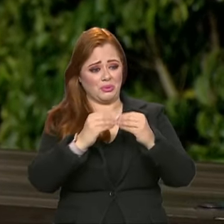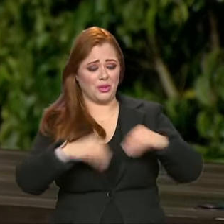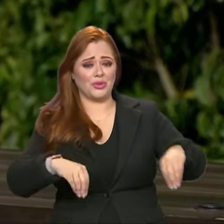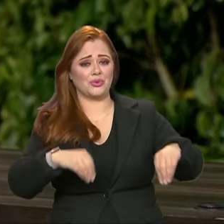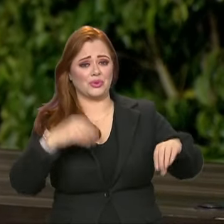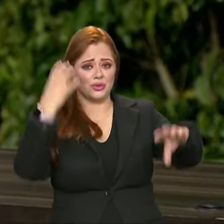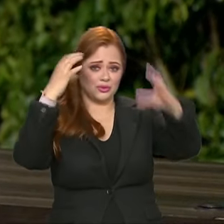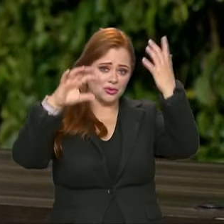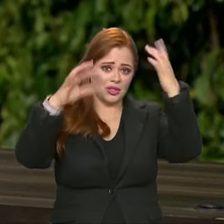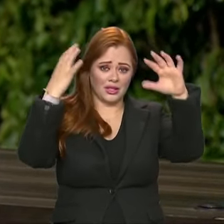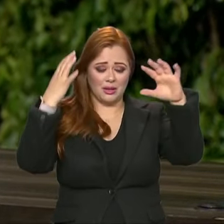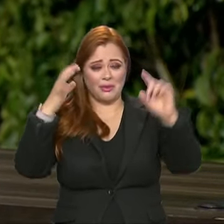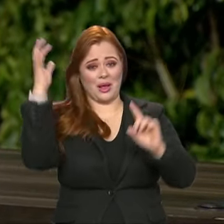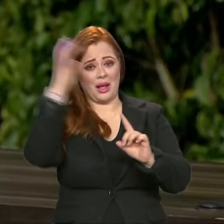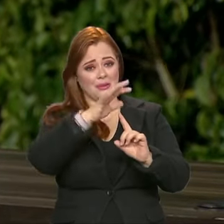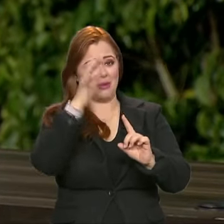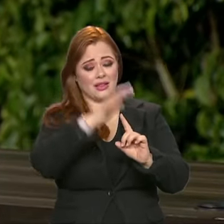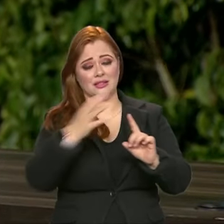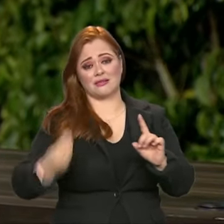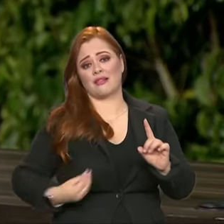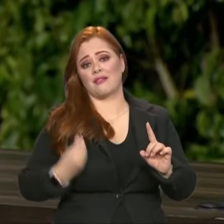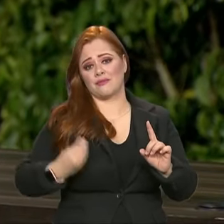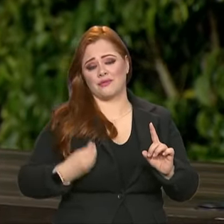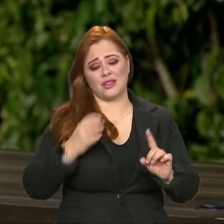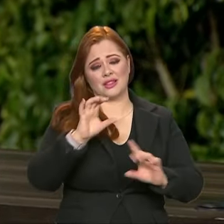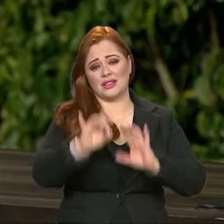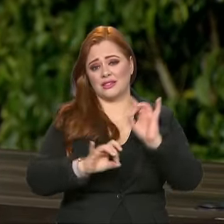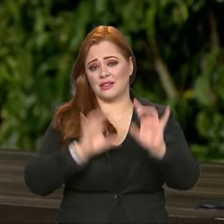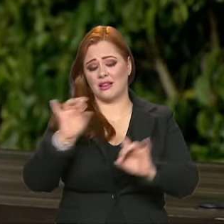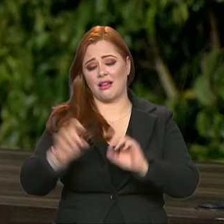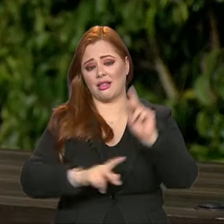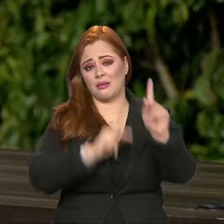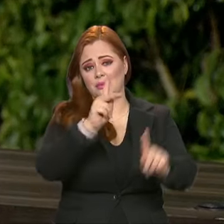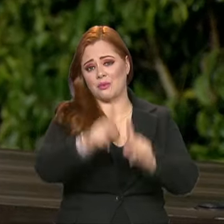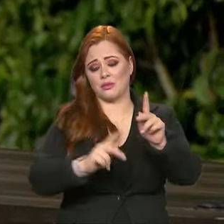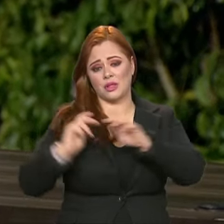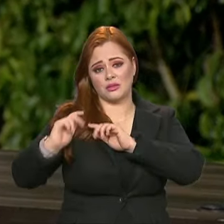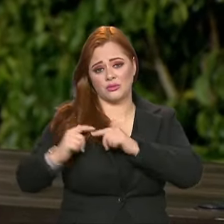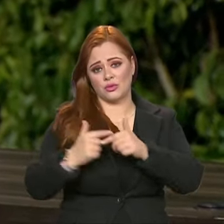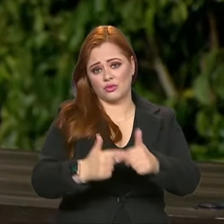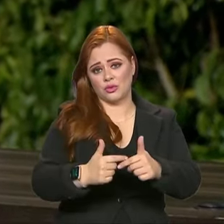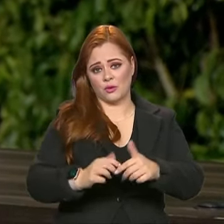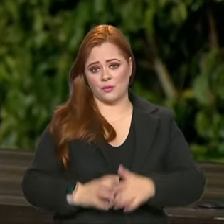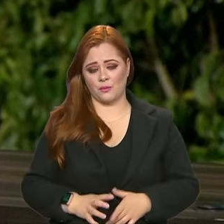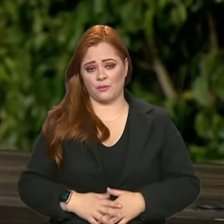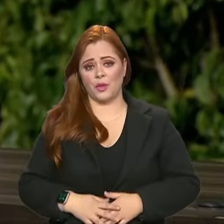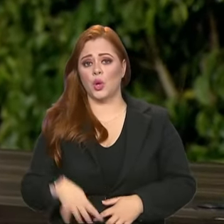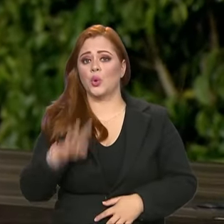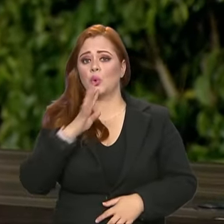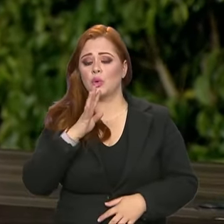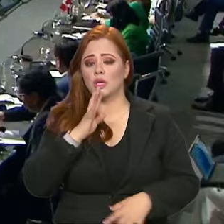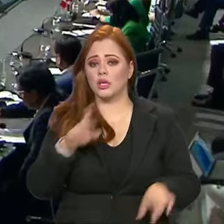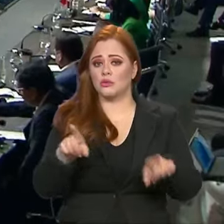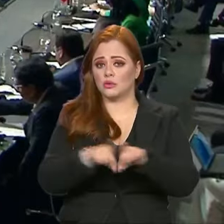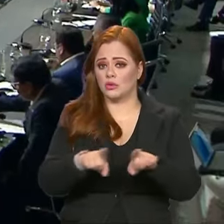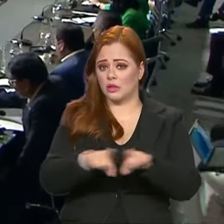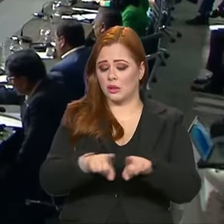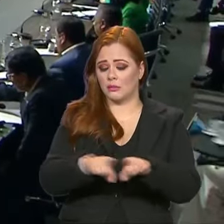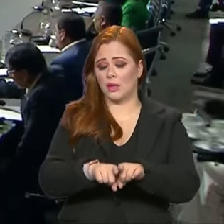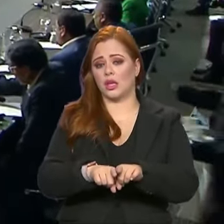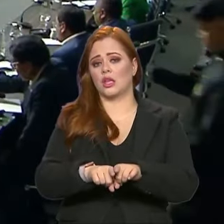de habitação, ameaçando seus modos de vida das populações tradicionais. O reconhecimento do